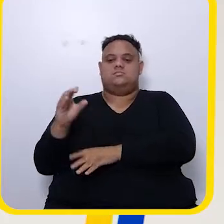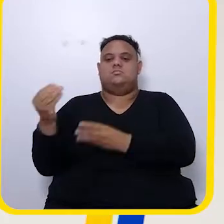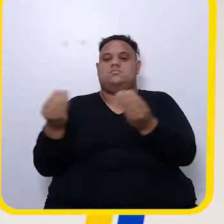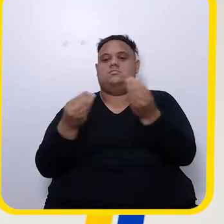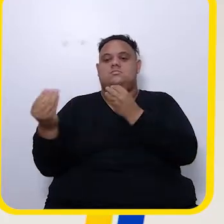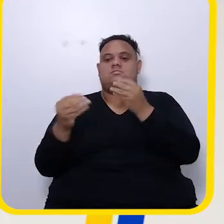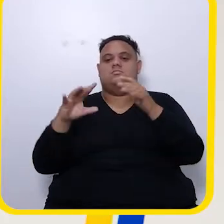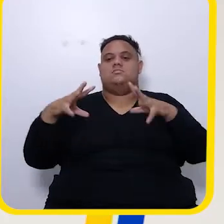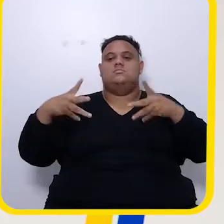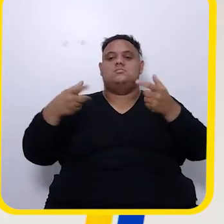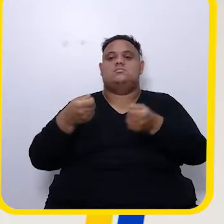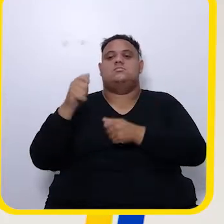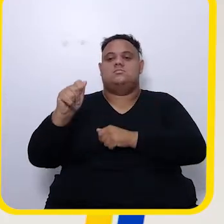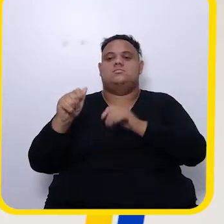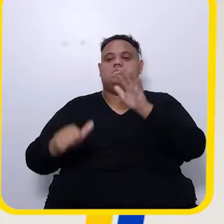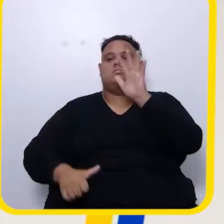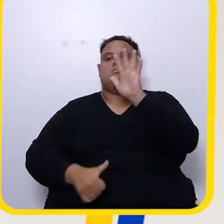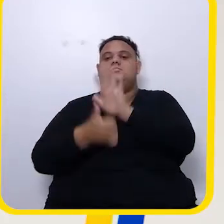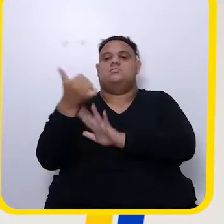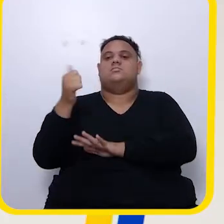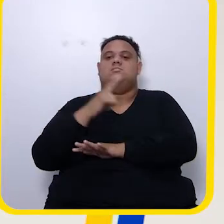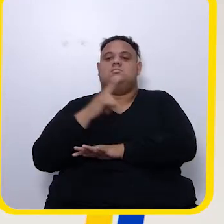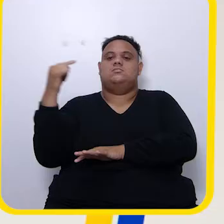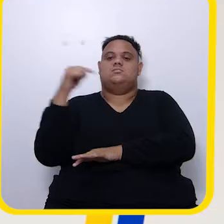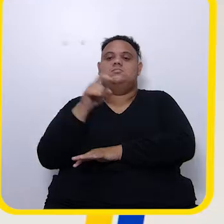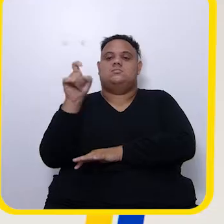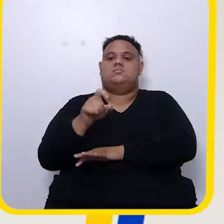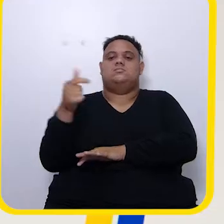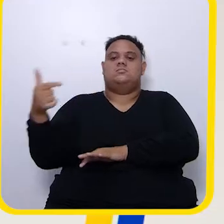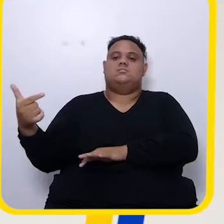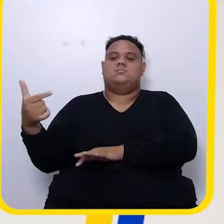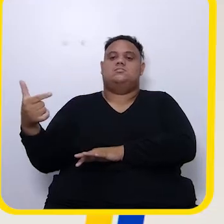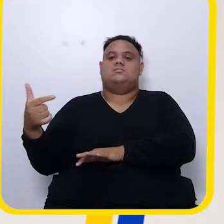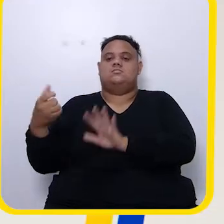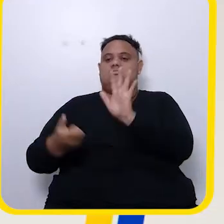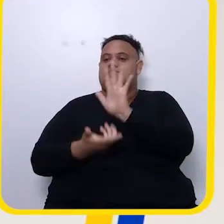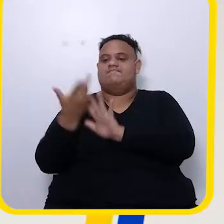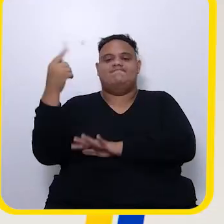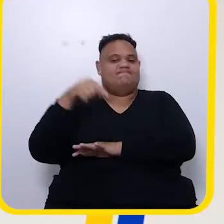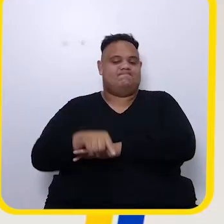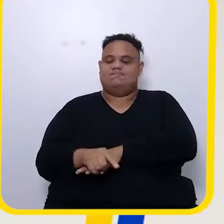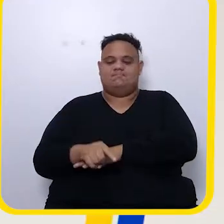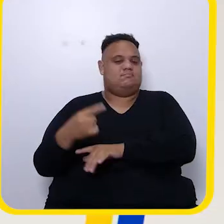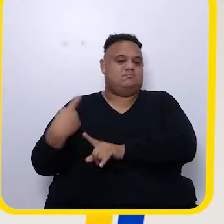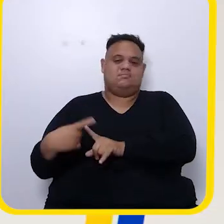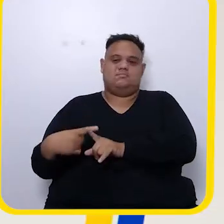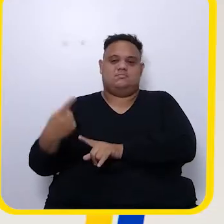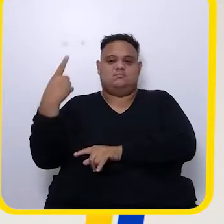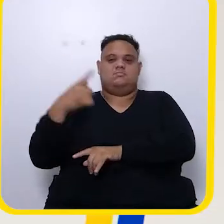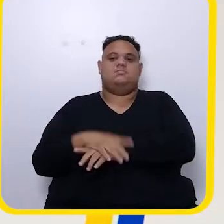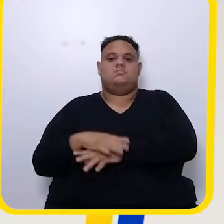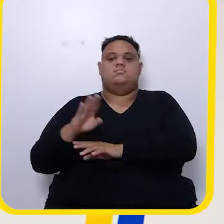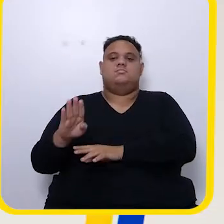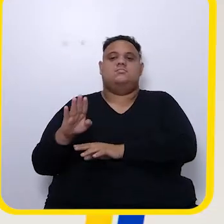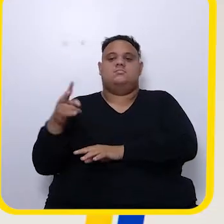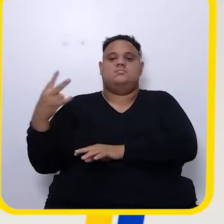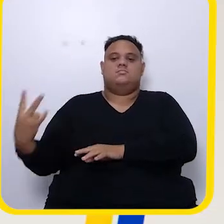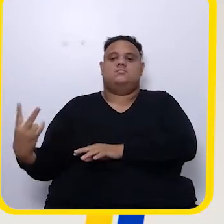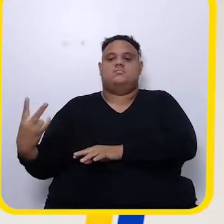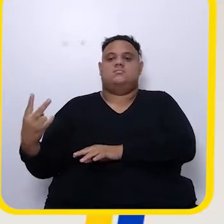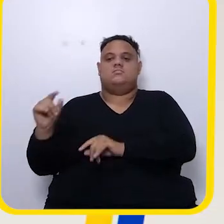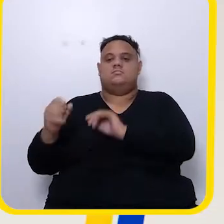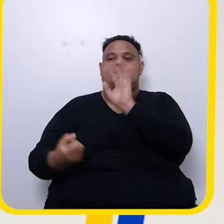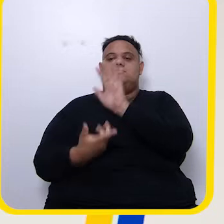geral, o A é o primeiro termo, que é quem está aqui com o x2. Nesse caso não apareceu, é porque é 1. O B é o segundo termo,